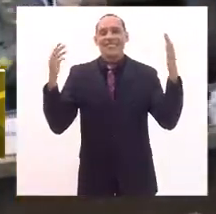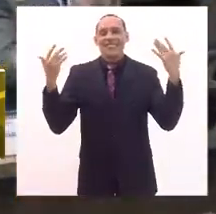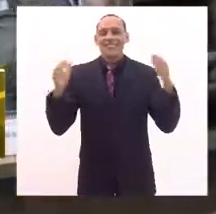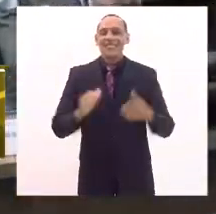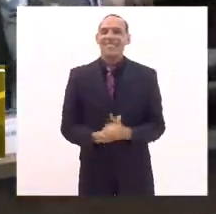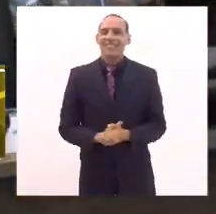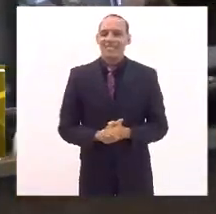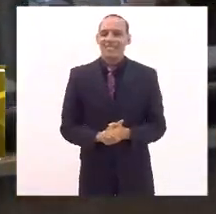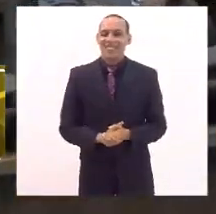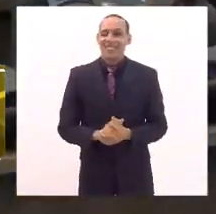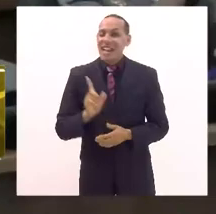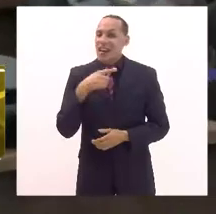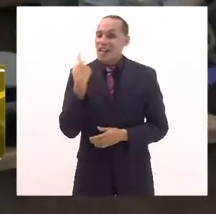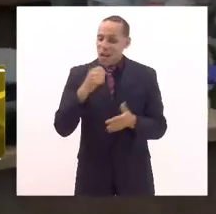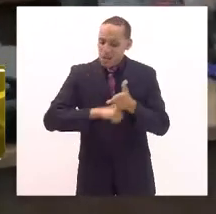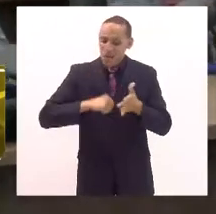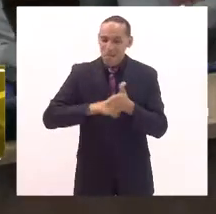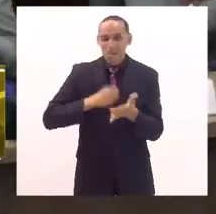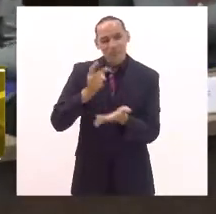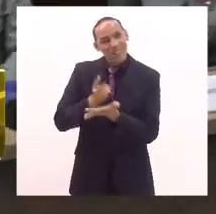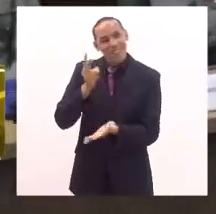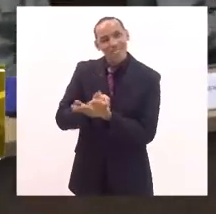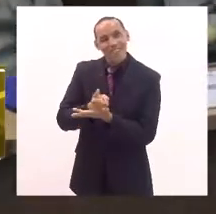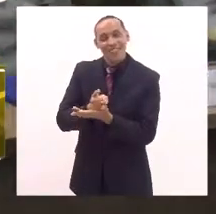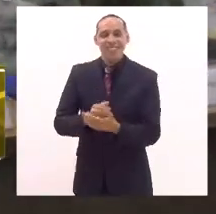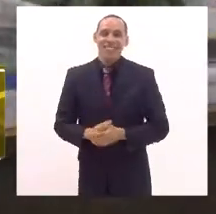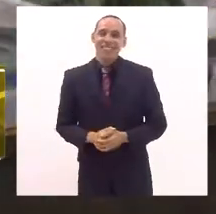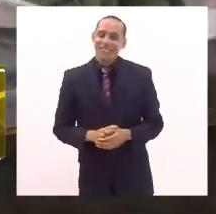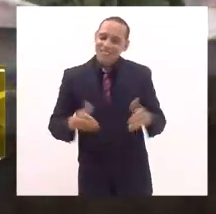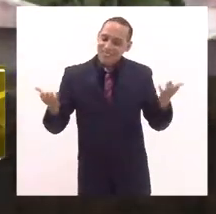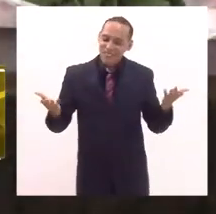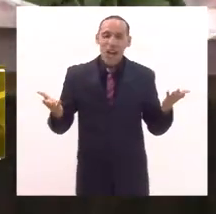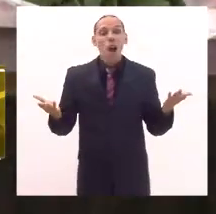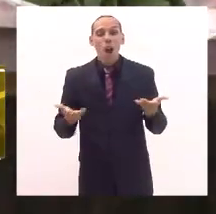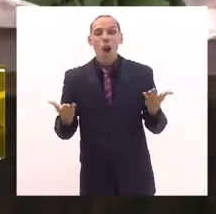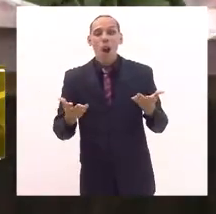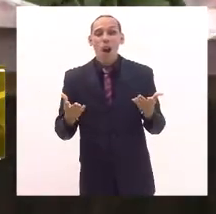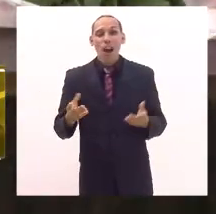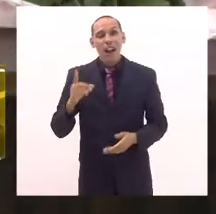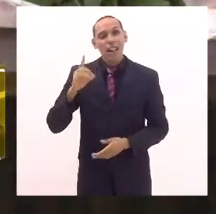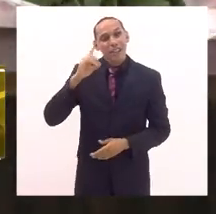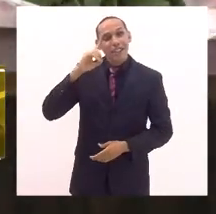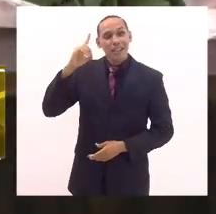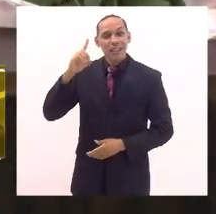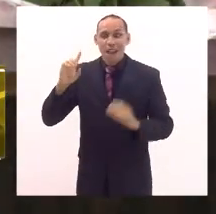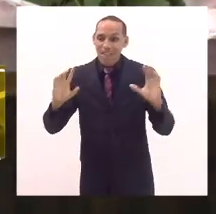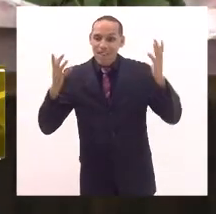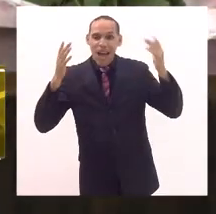Mas a nossa luta continua. Afinal de contas, hoje é dia de festa, mas amanhã é um